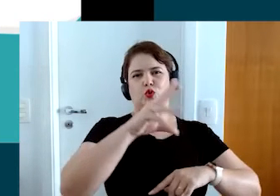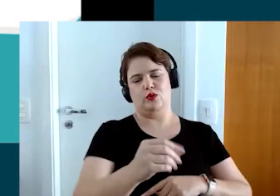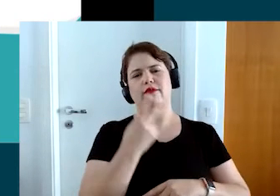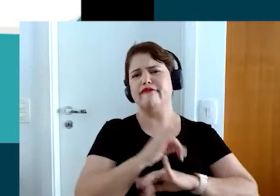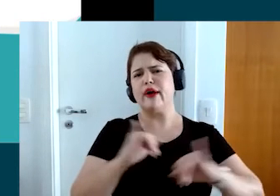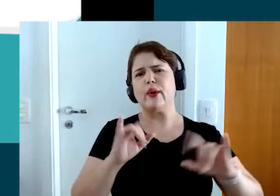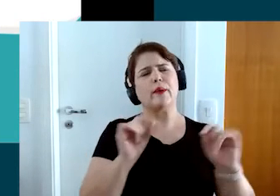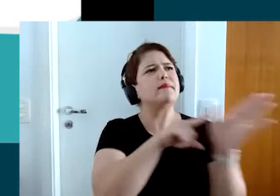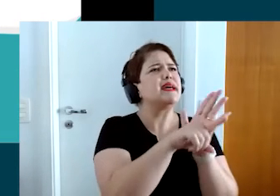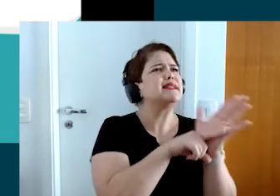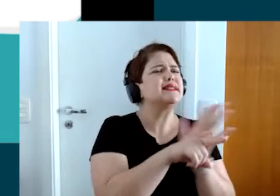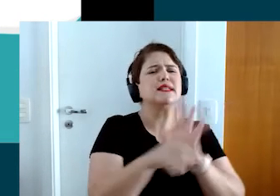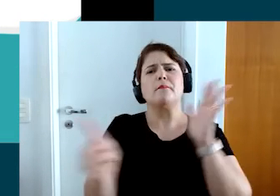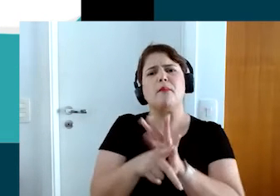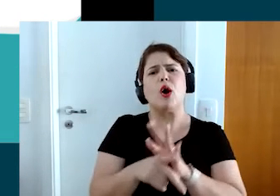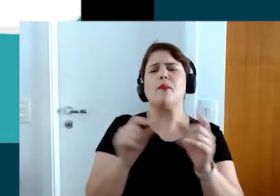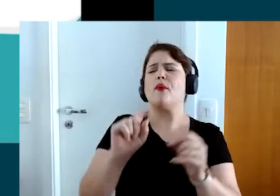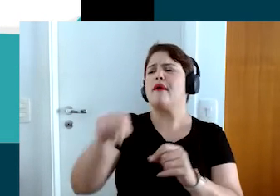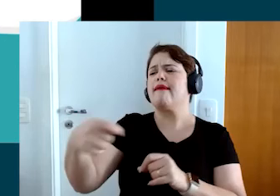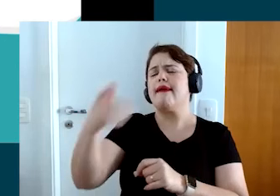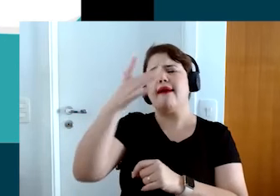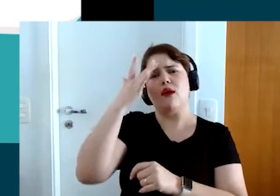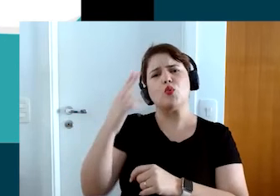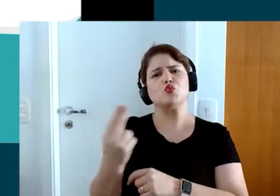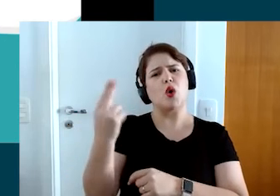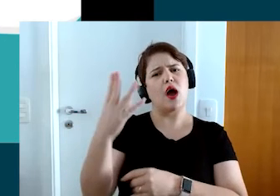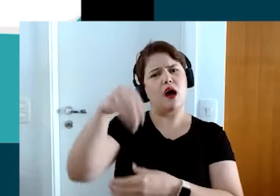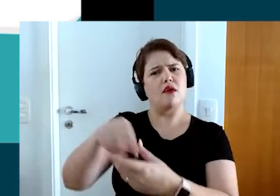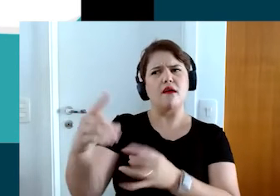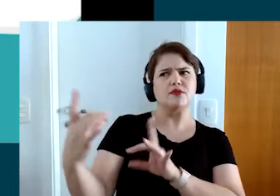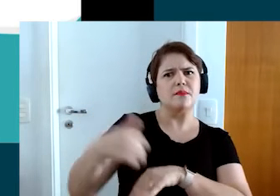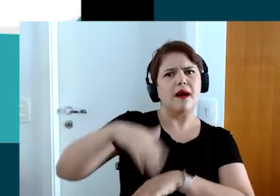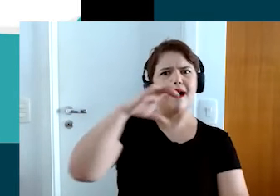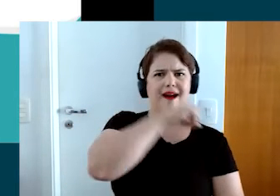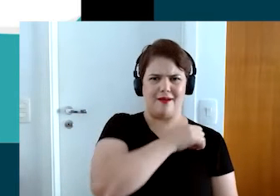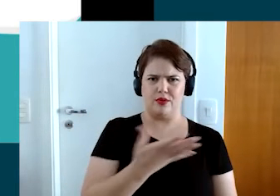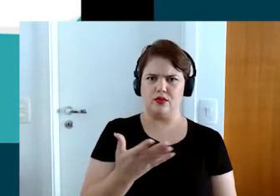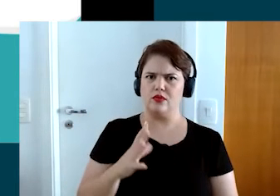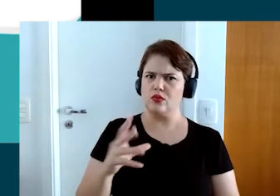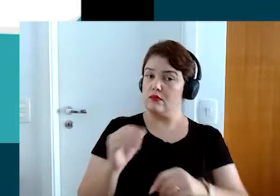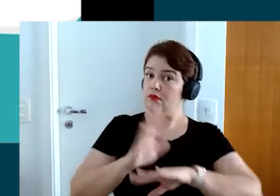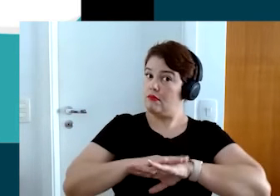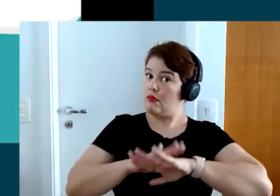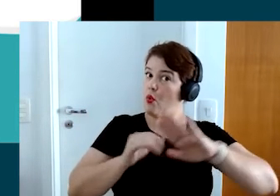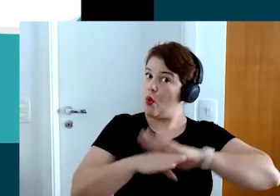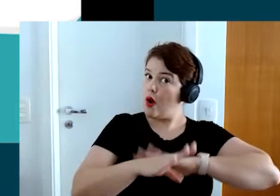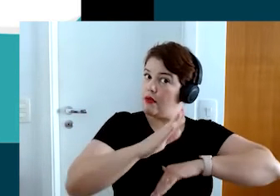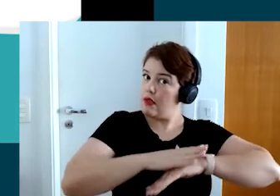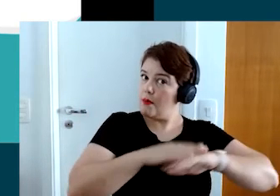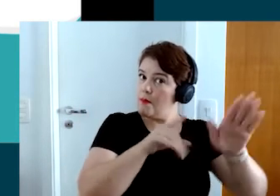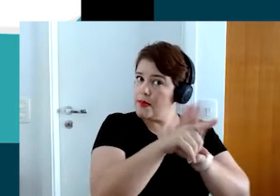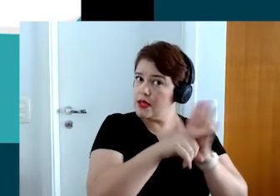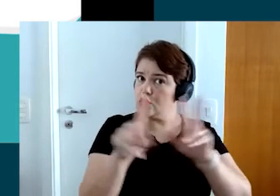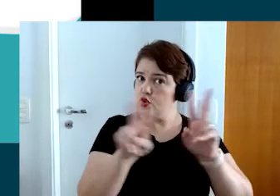pesquisa para entender essa hipótese com o usuário. Poxa, vamos coletar esse feedback aqui mais rápido. Mas reserva um pouco de espaço também para fazer uma pesquisa com relação